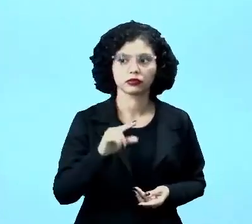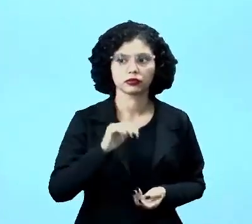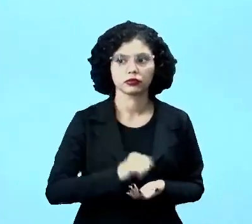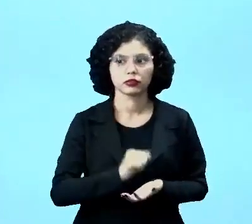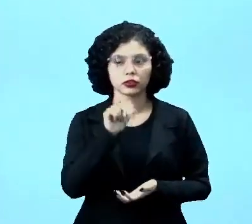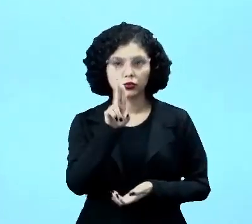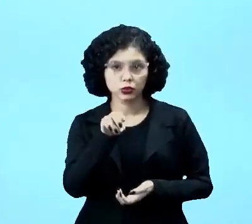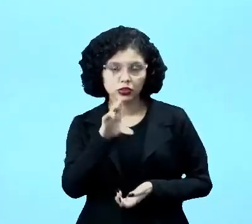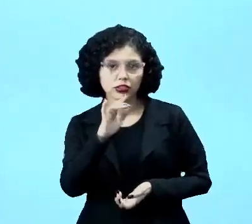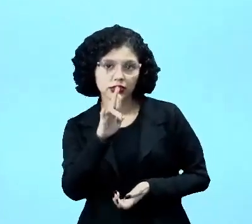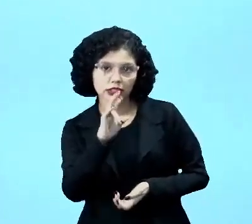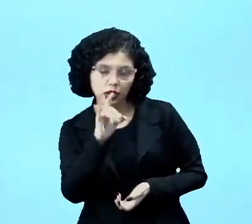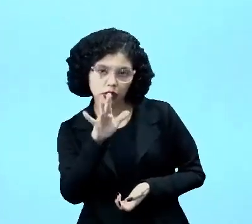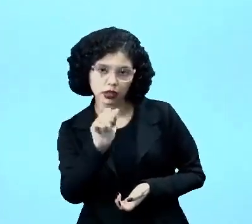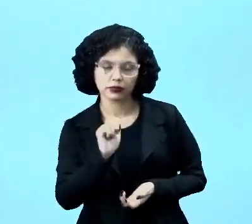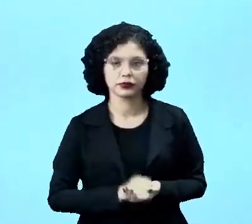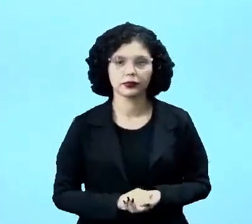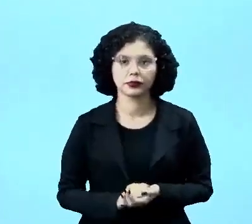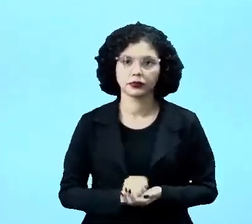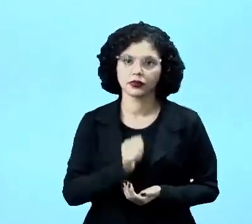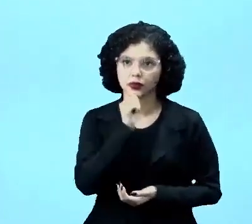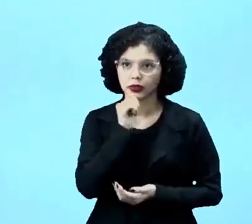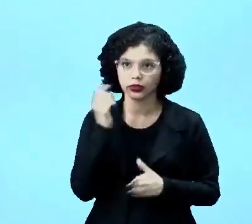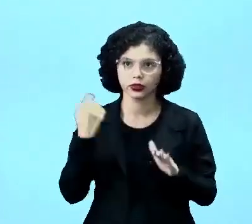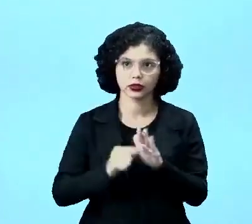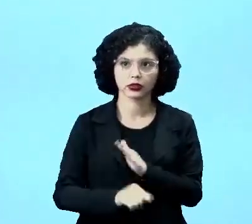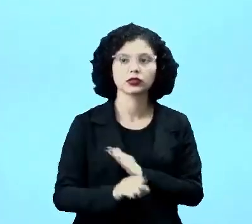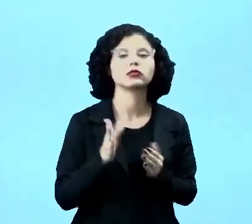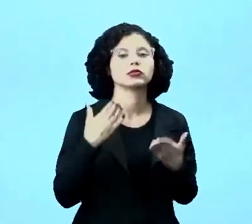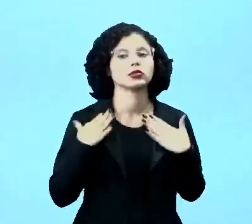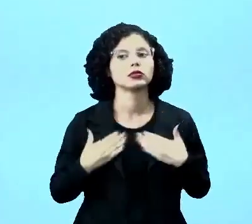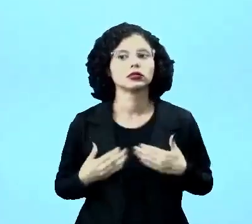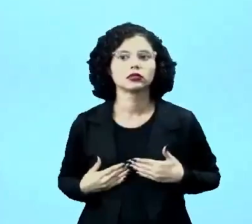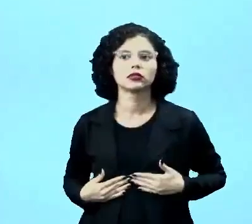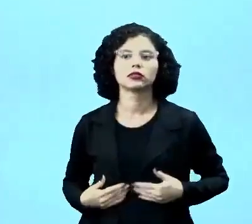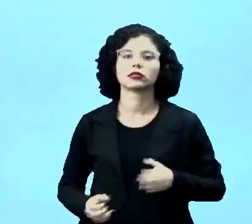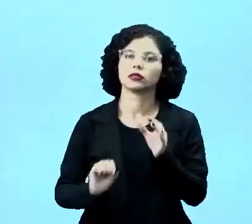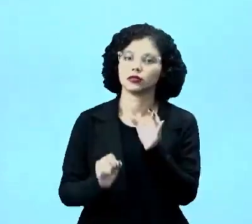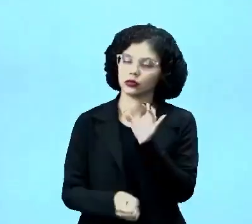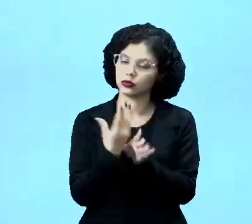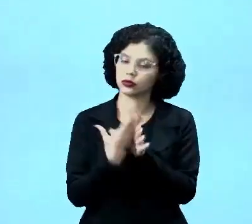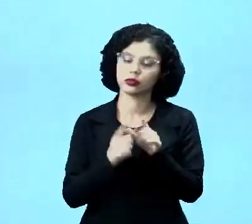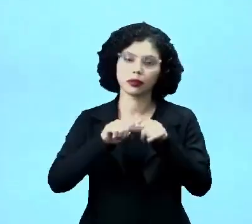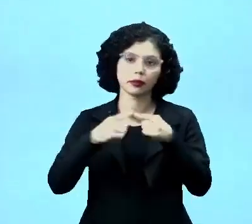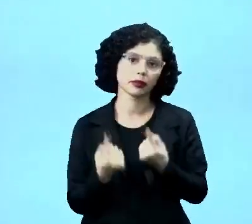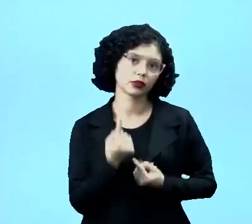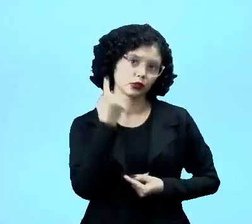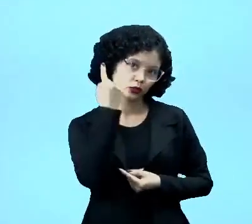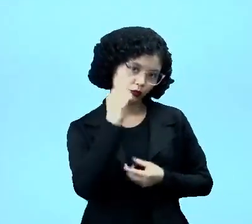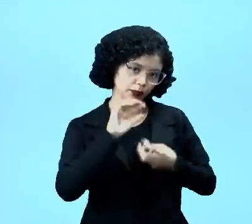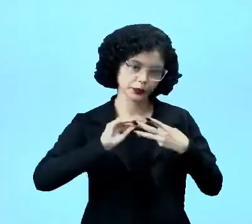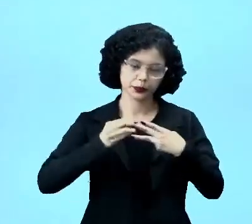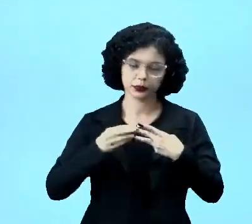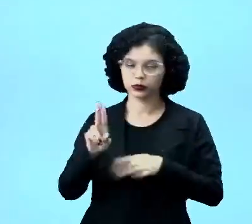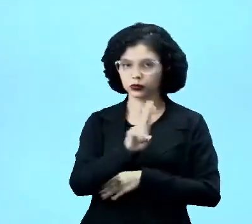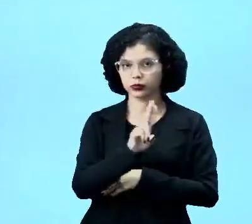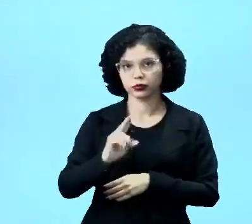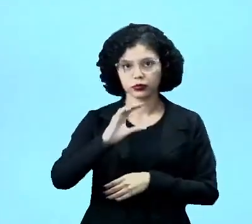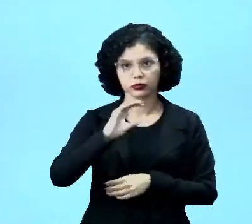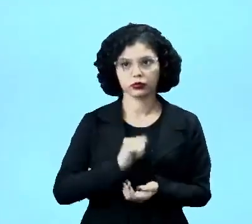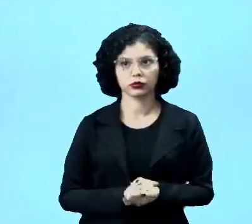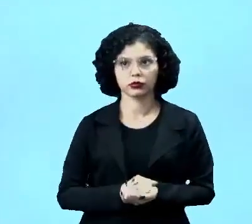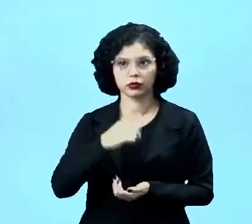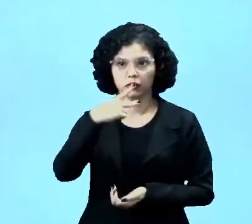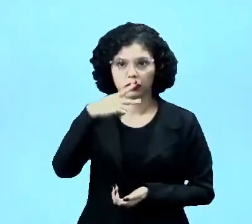ser unicelular. Agora, se dentro do seu organismo ele tiver a constituição de mais de uma célula, nós vamos chamar de